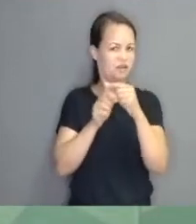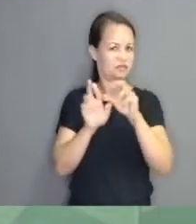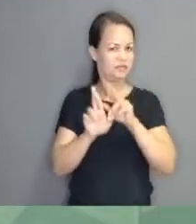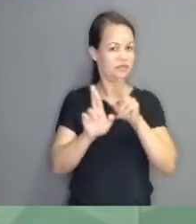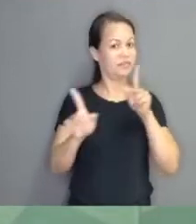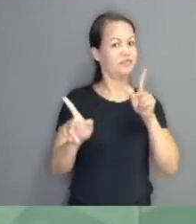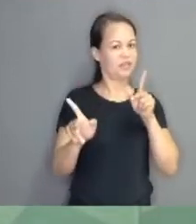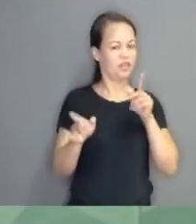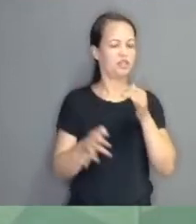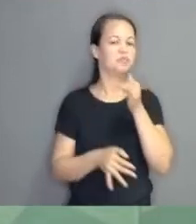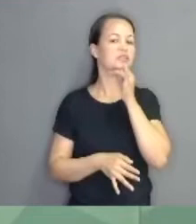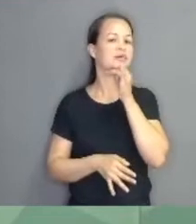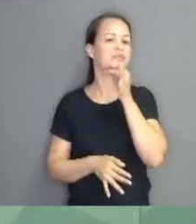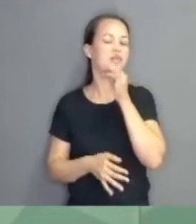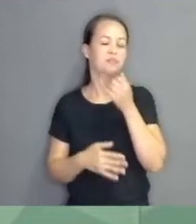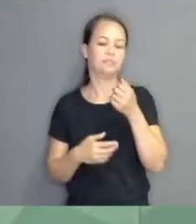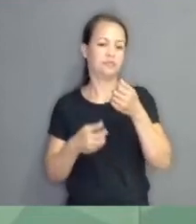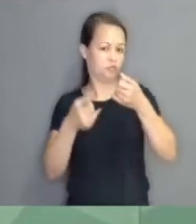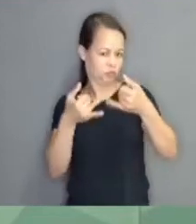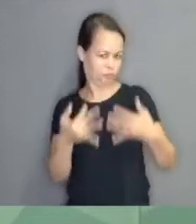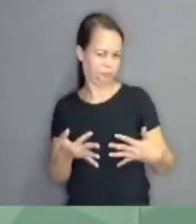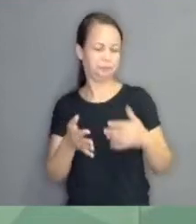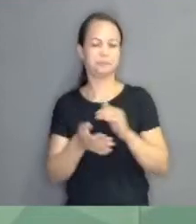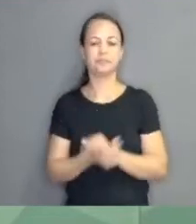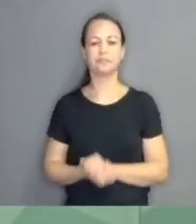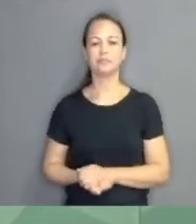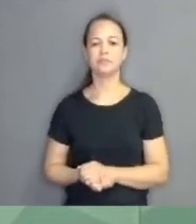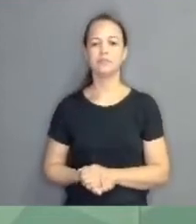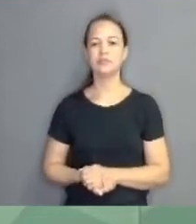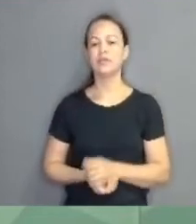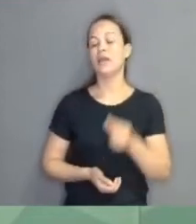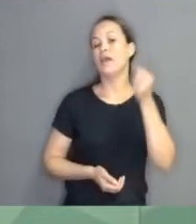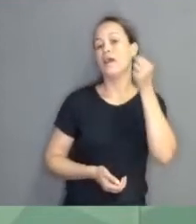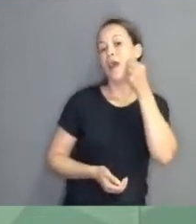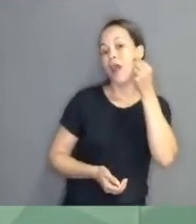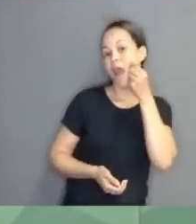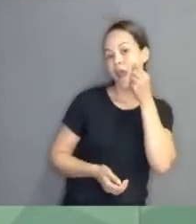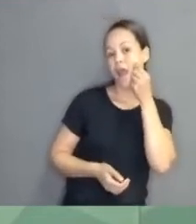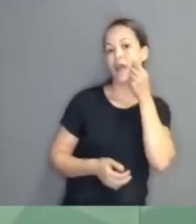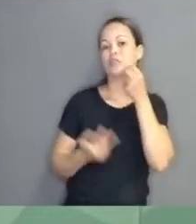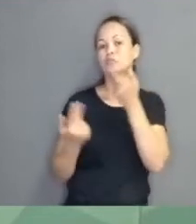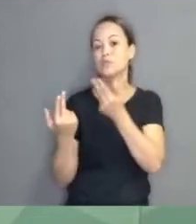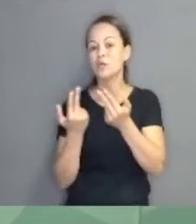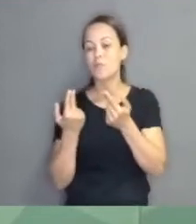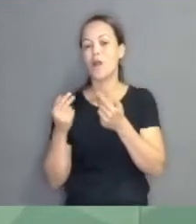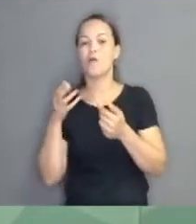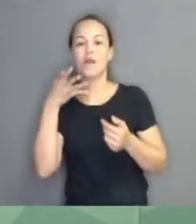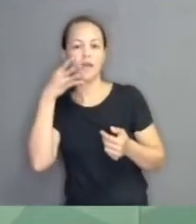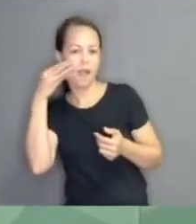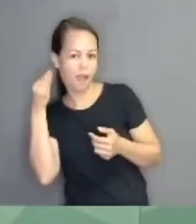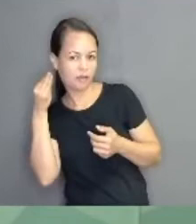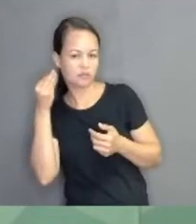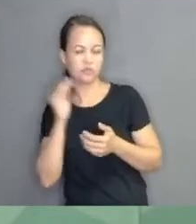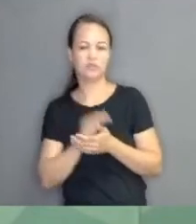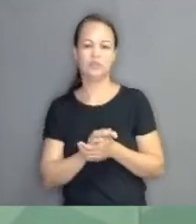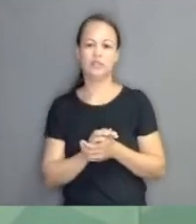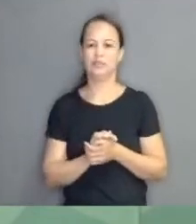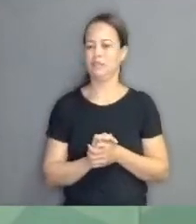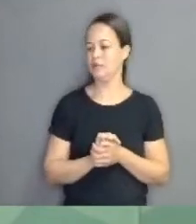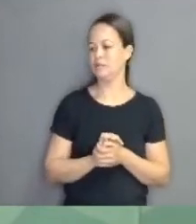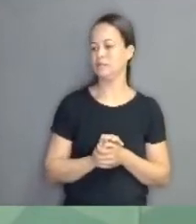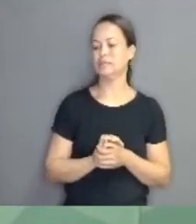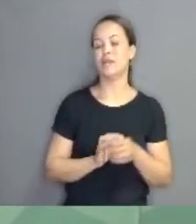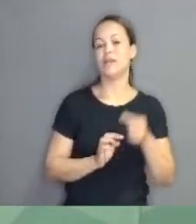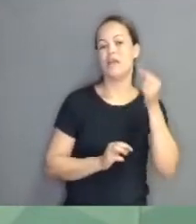diferente por exemplo vou explicar é rato que rima com gato aí vocês vão dizer a em casa